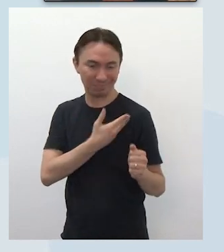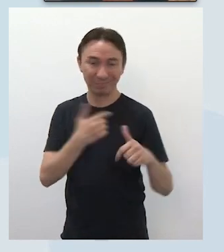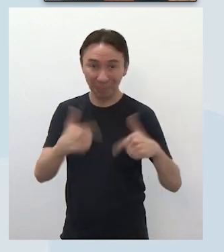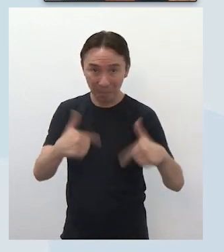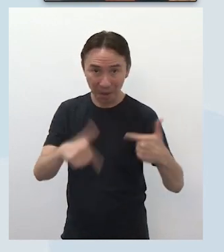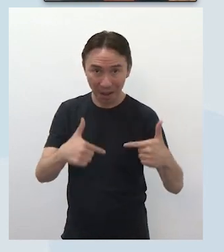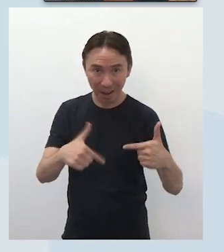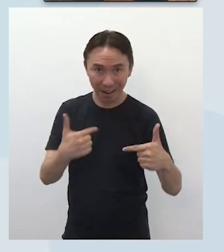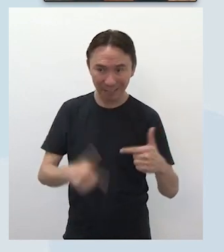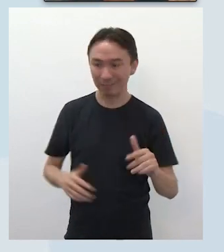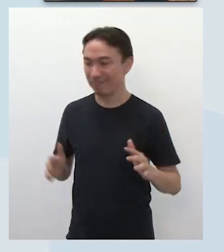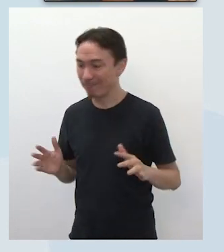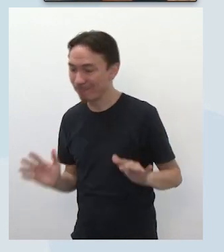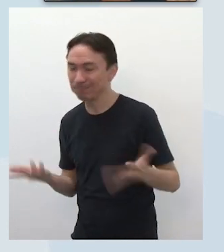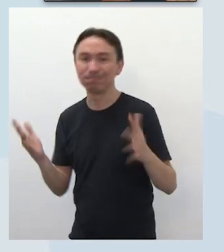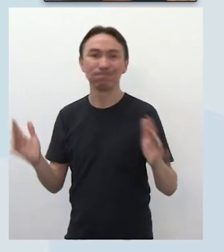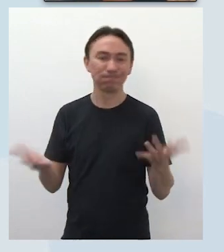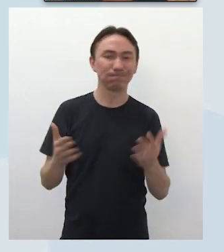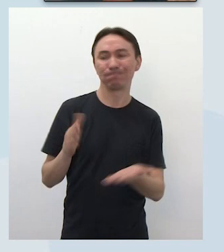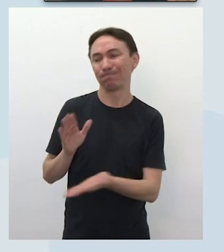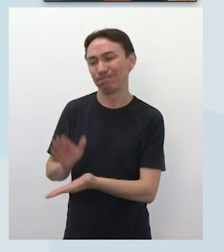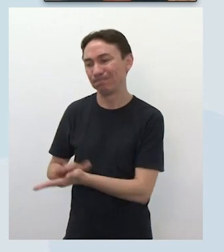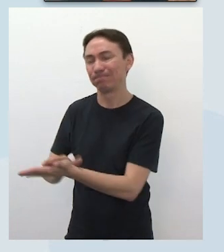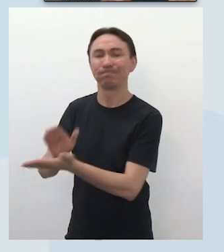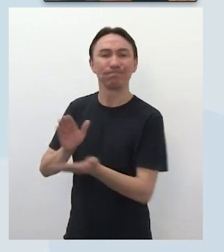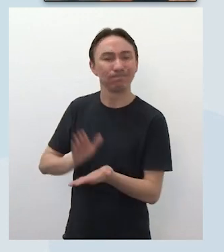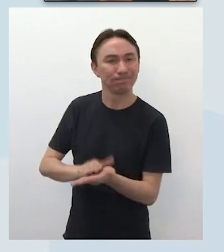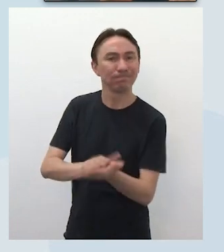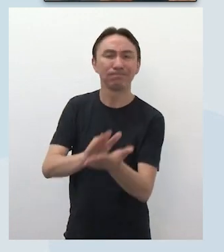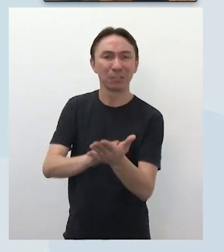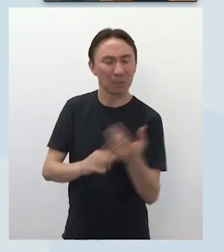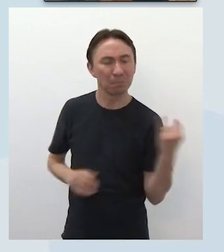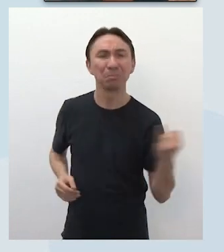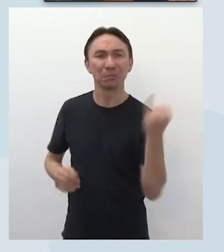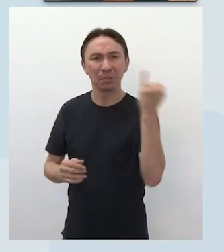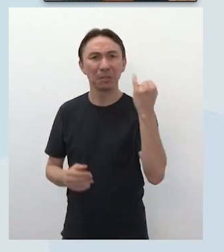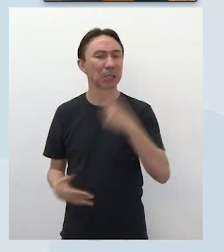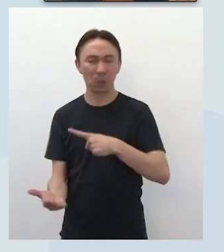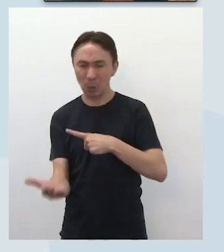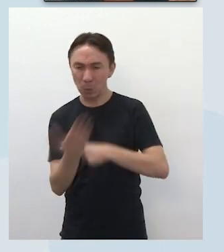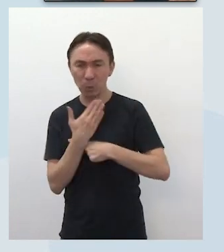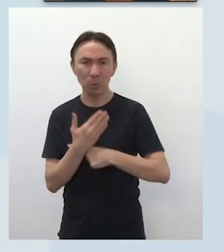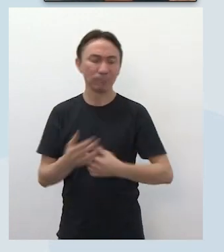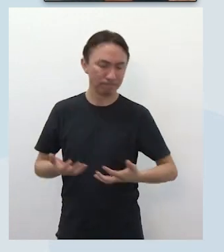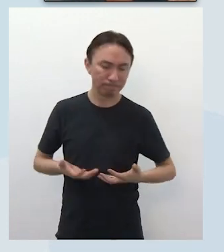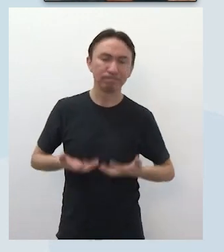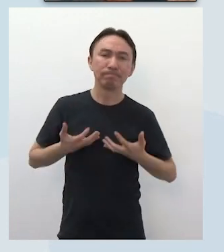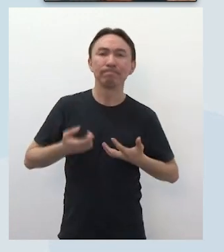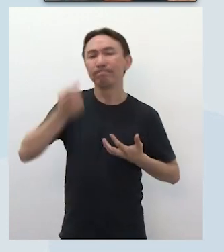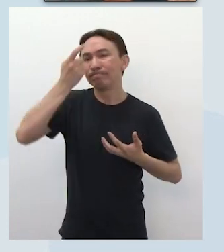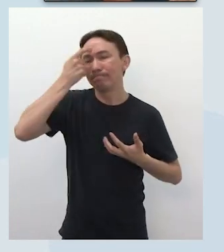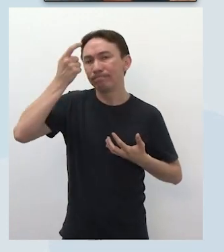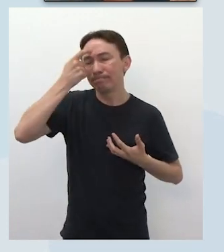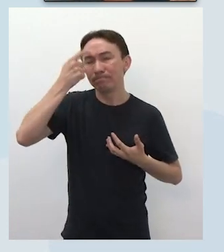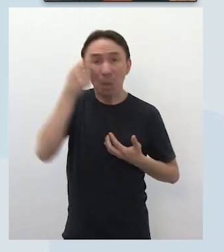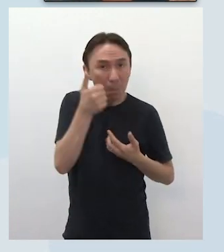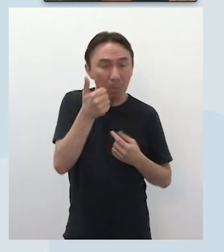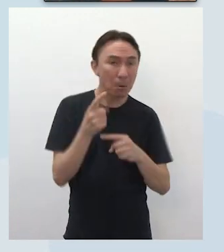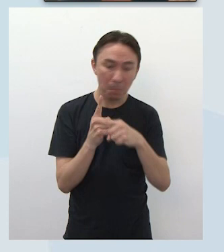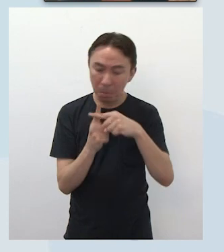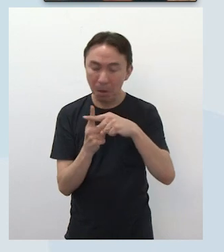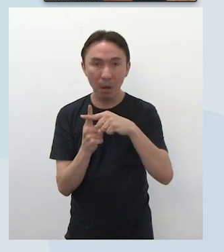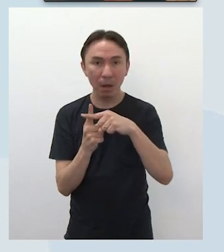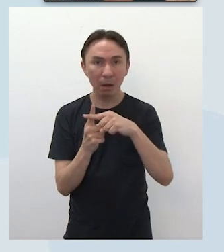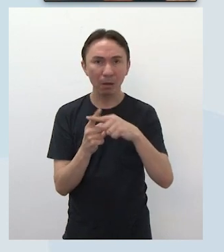porque fortalece a autoestima. Esse é um pensamento de senso comum. E que não tem assim, mas está